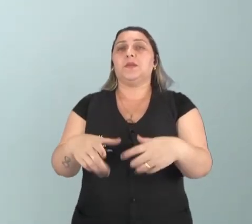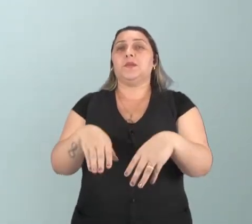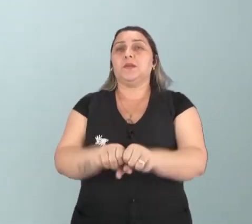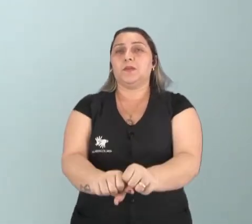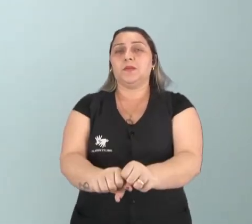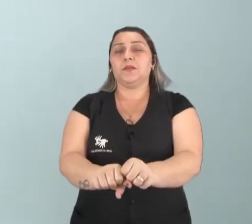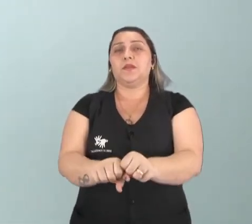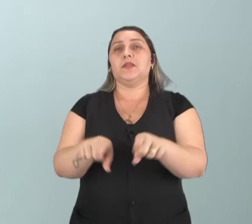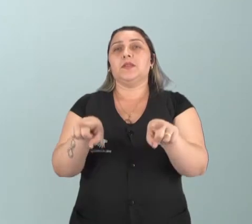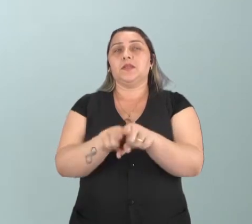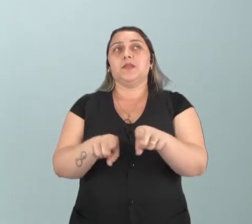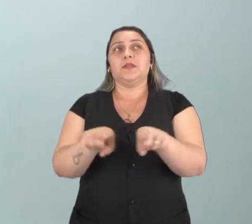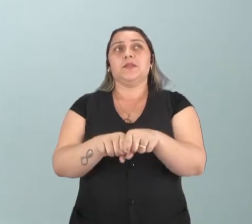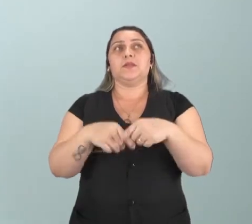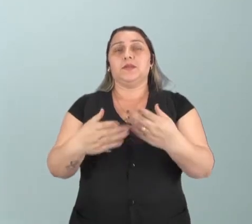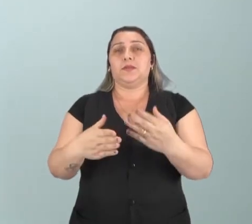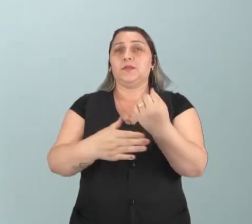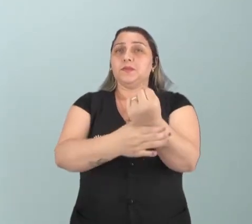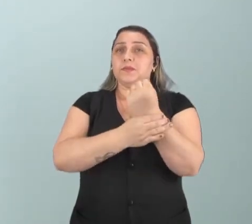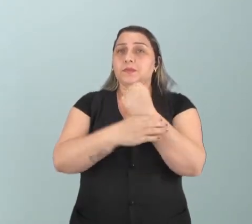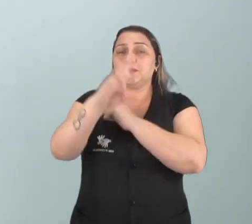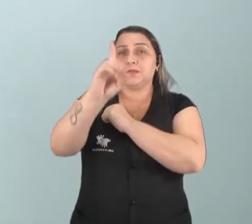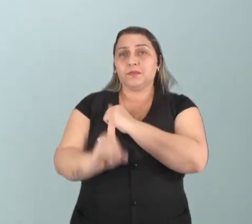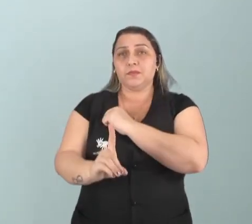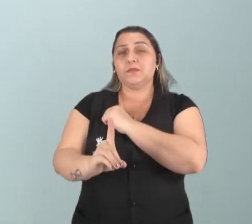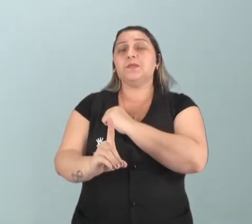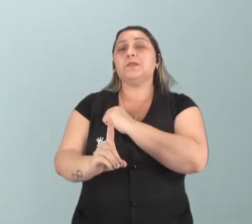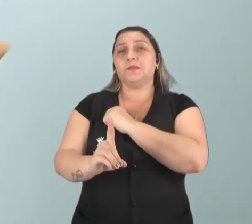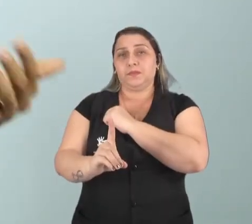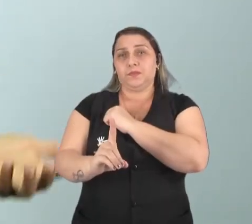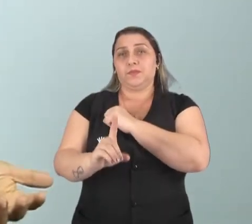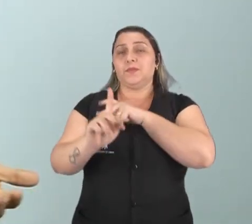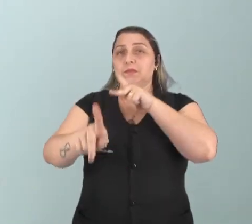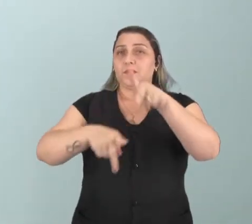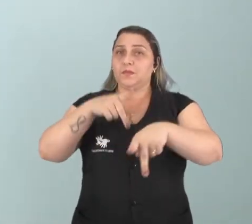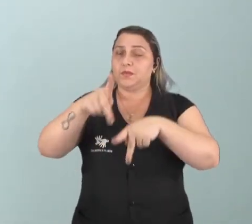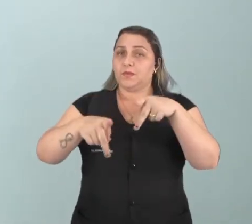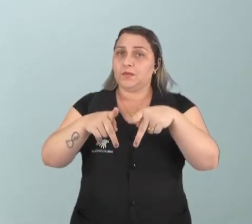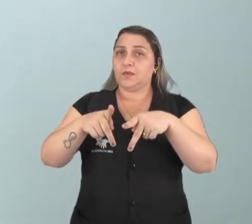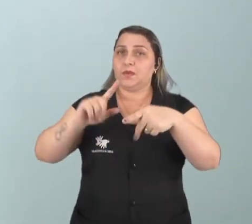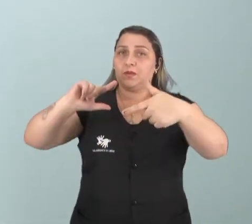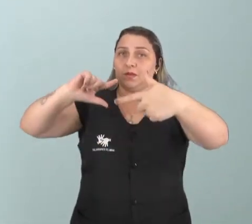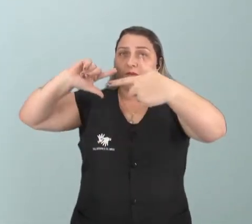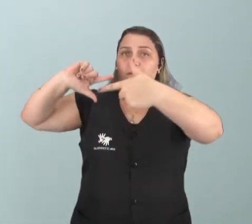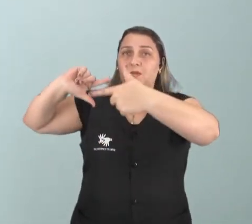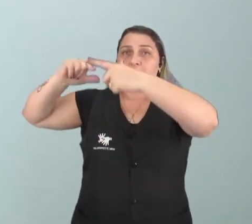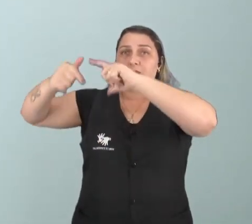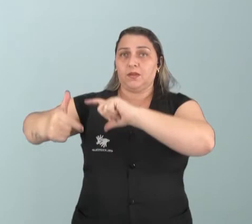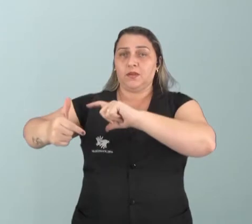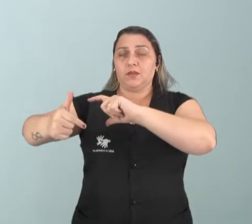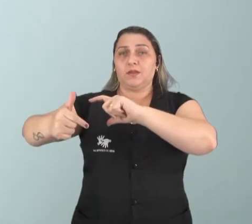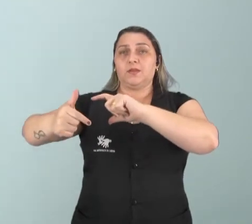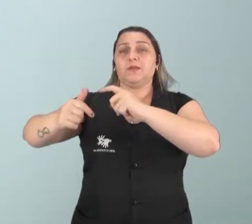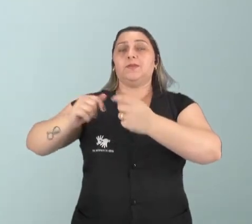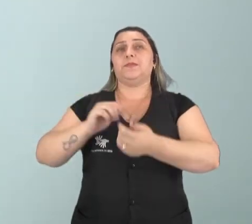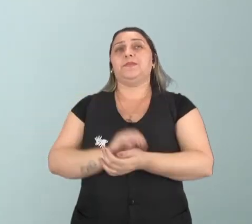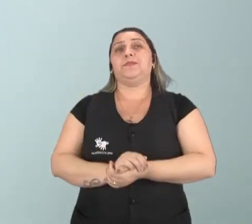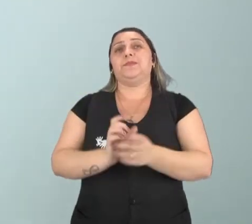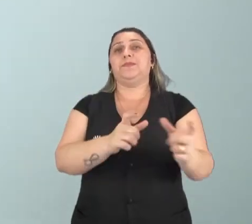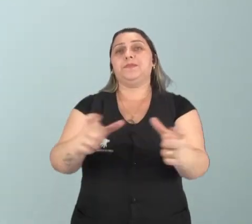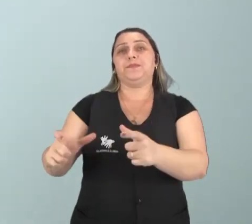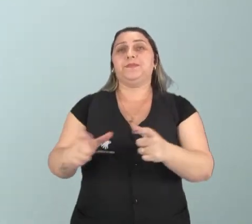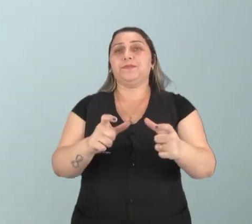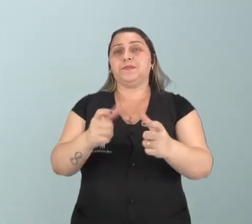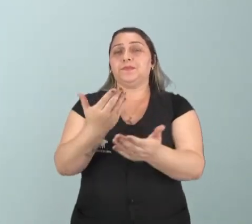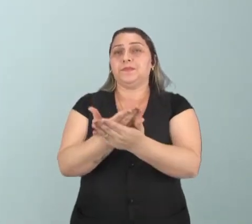e até mesmo garantia de direito daqueles que são os povos mais tradicionais dessas localidades